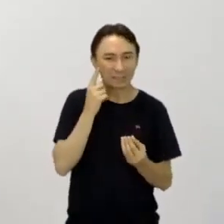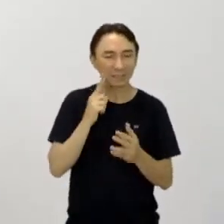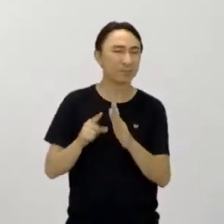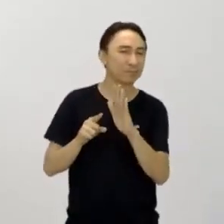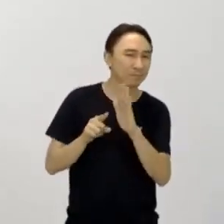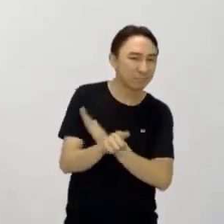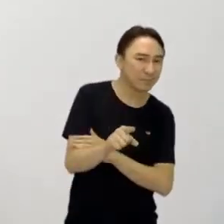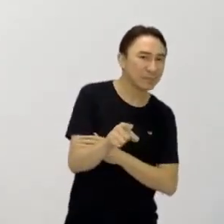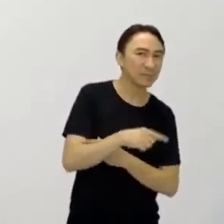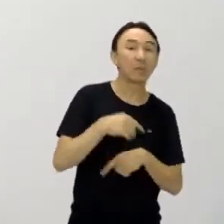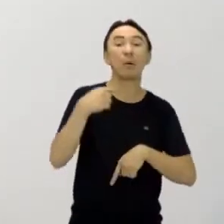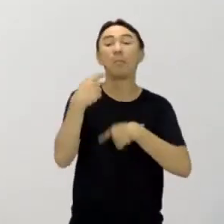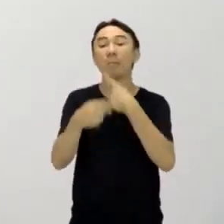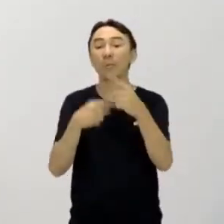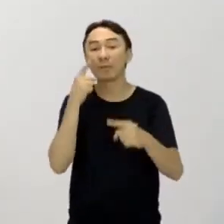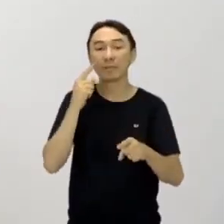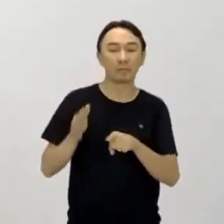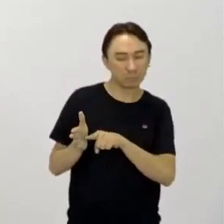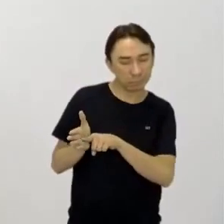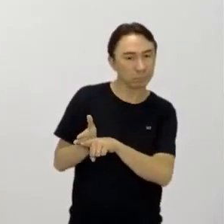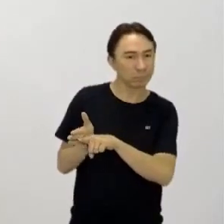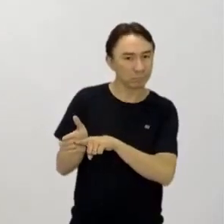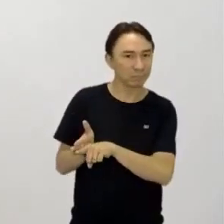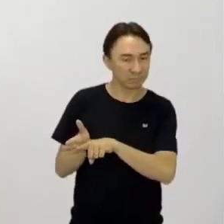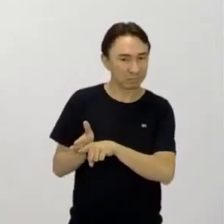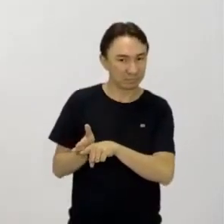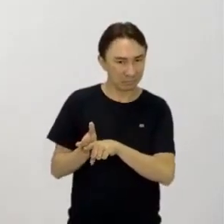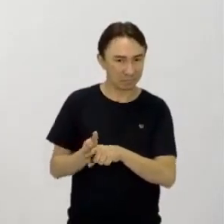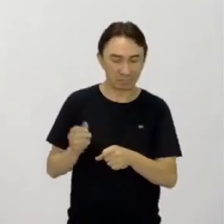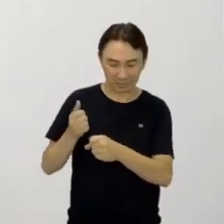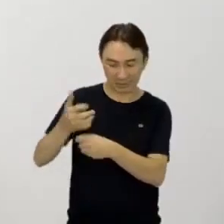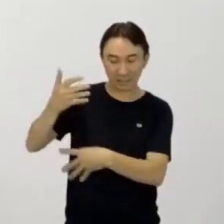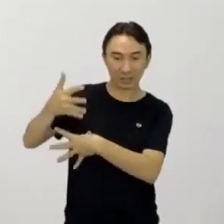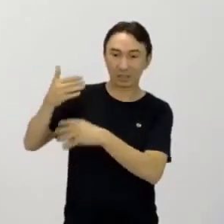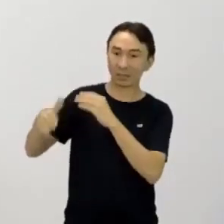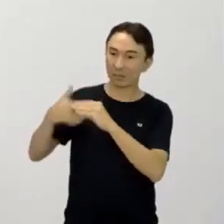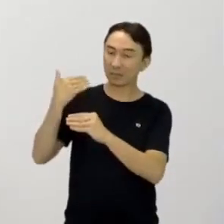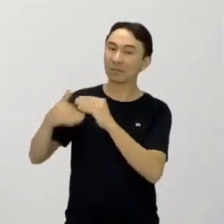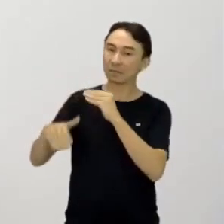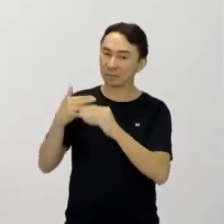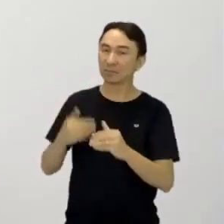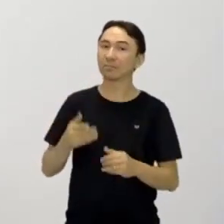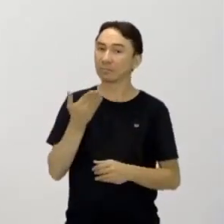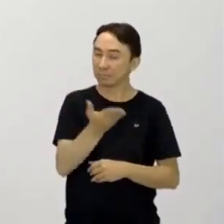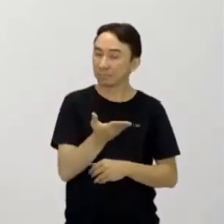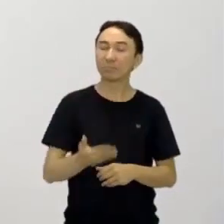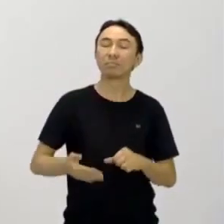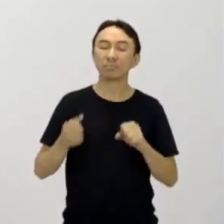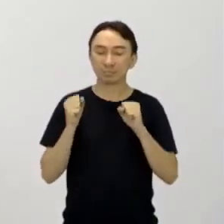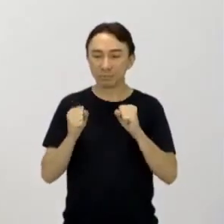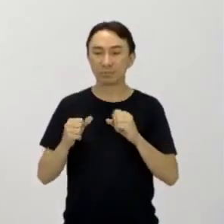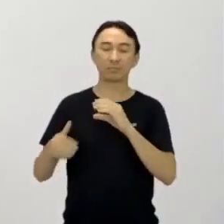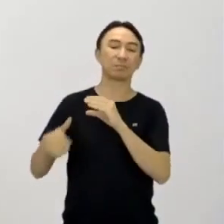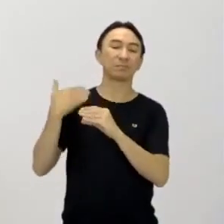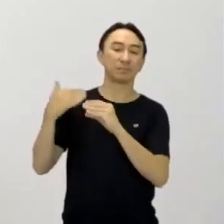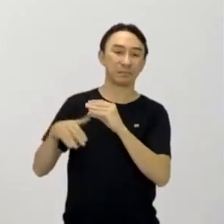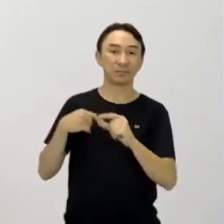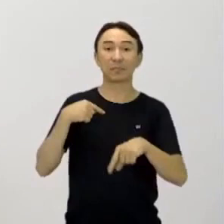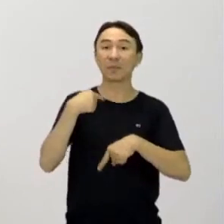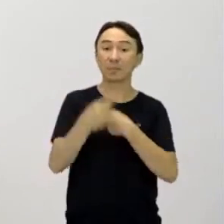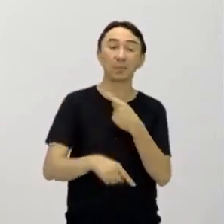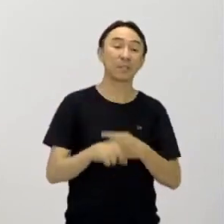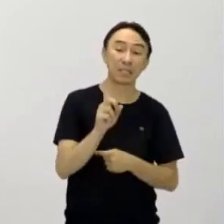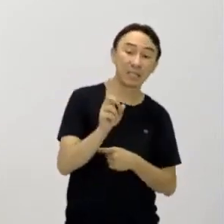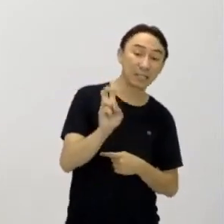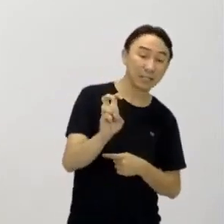você depois pesquisar e tudo mais. O chat está aberto, você pode participar e nos 15 minutos seguintes, terminando aqui, você vai poder entrar ao vivo com a